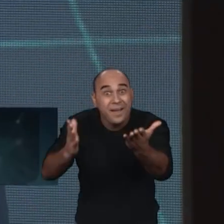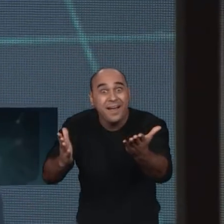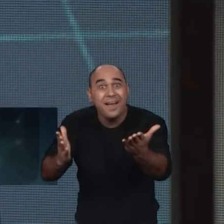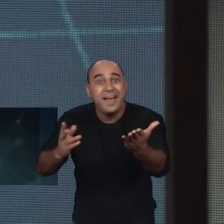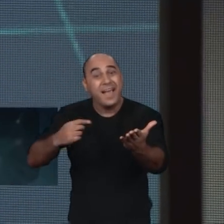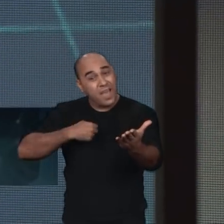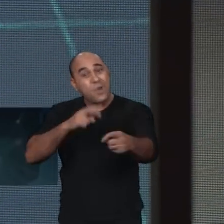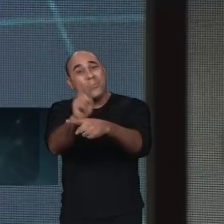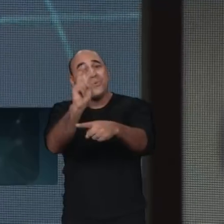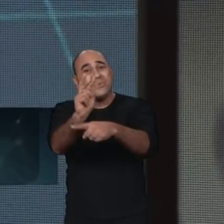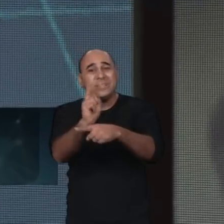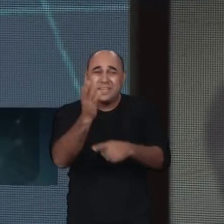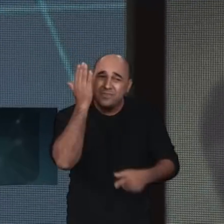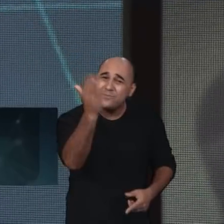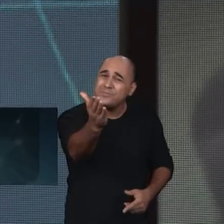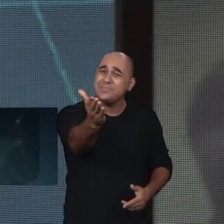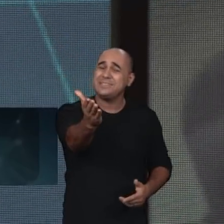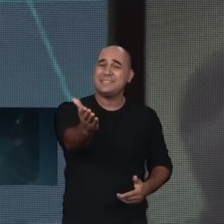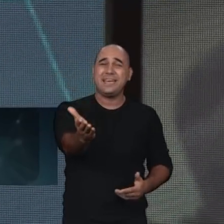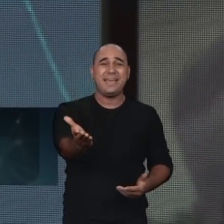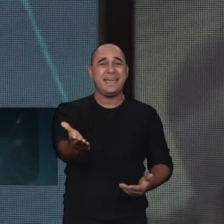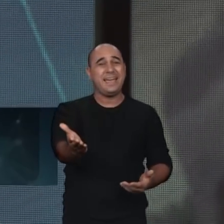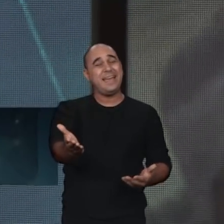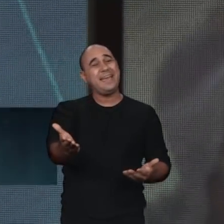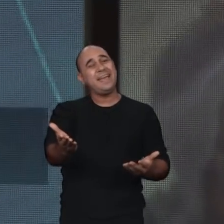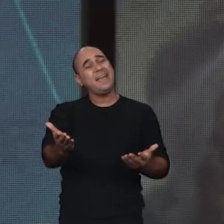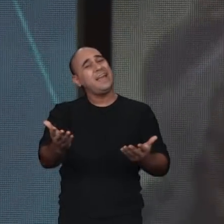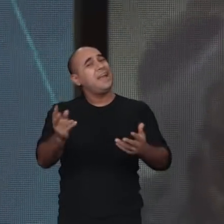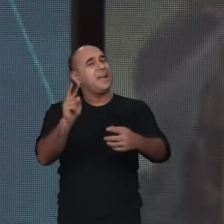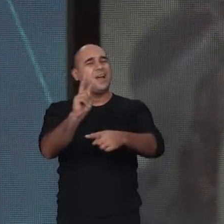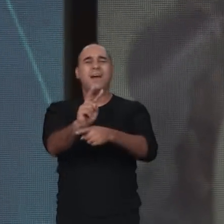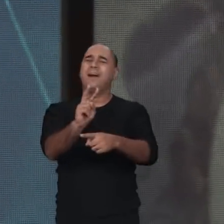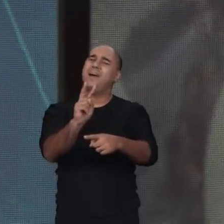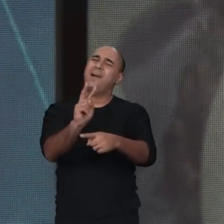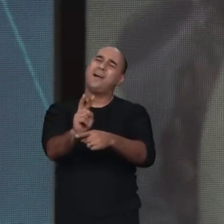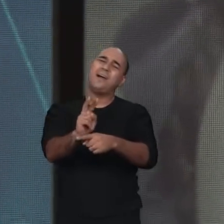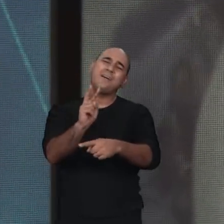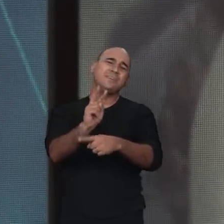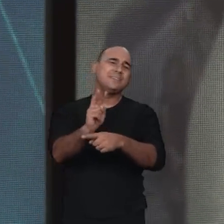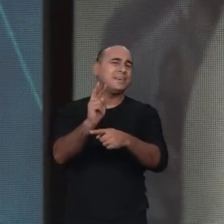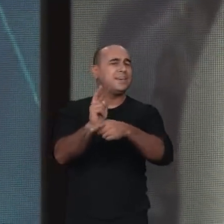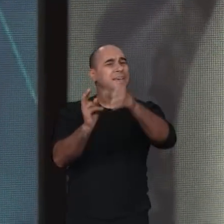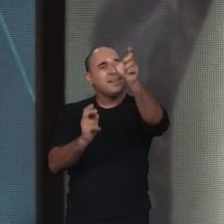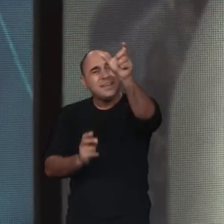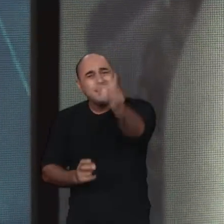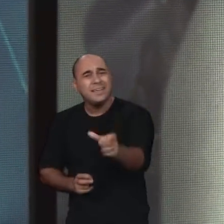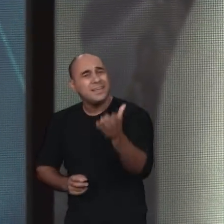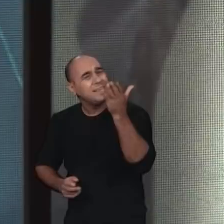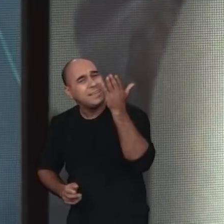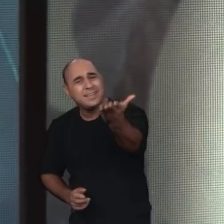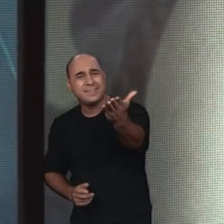Cuidei de você. Cuidei de você.